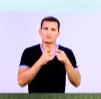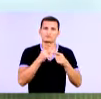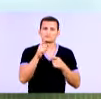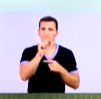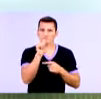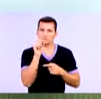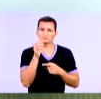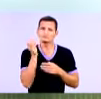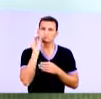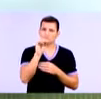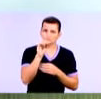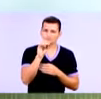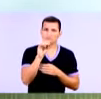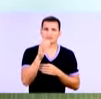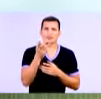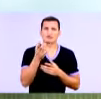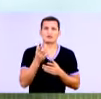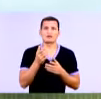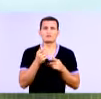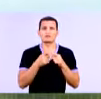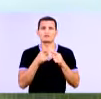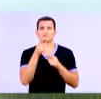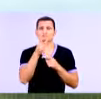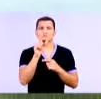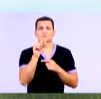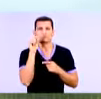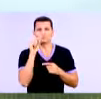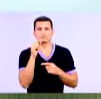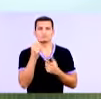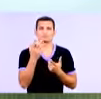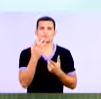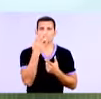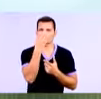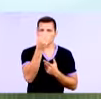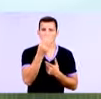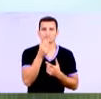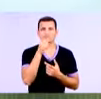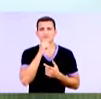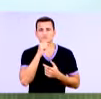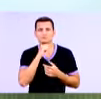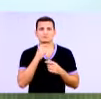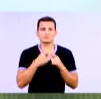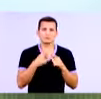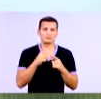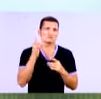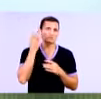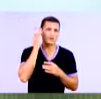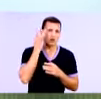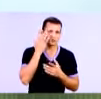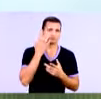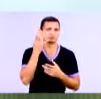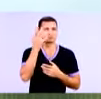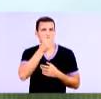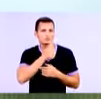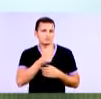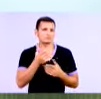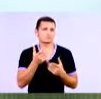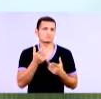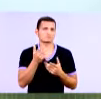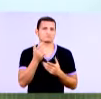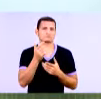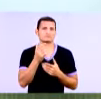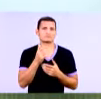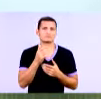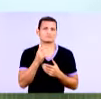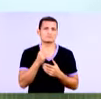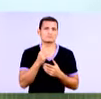né? Então, Luiz, por que você escolheu o efeito de foto envelhecida? Porque eu acho um efeito bonito artisticamente, eu acho um